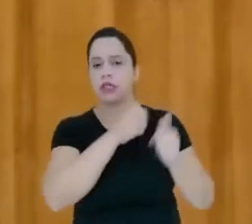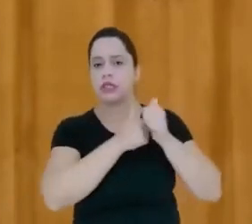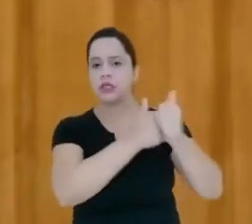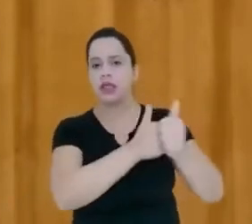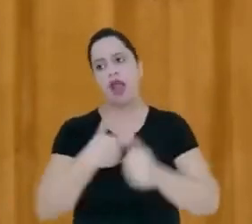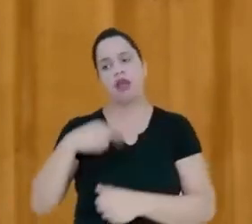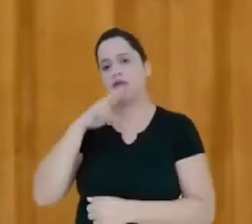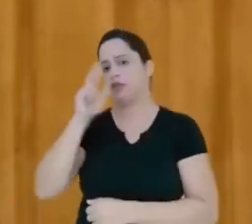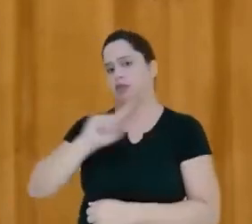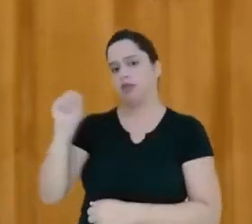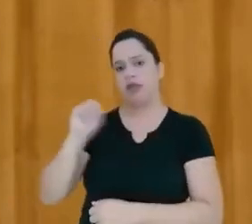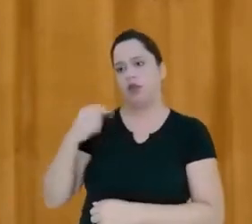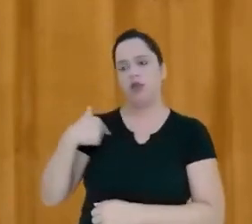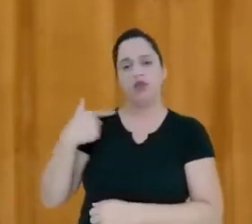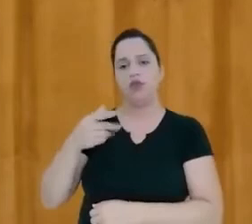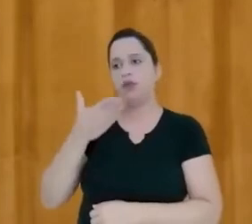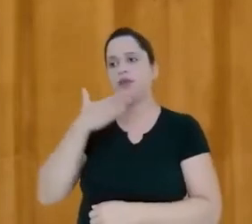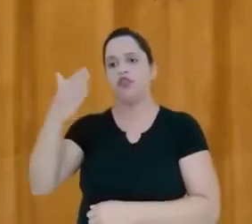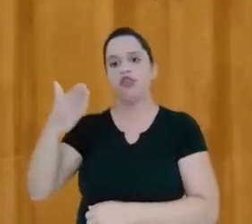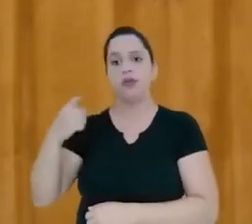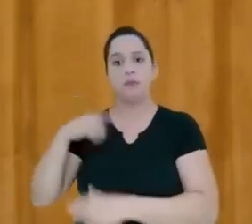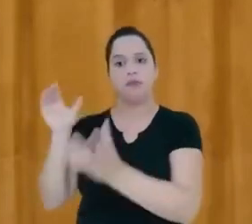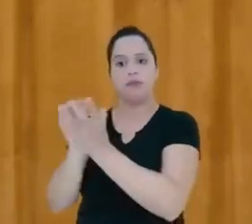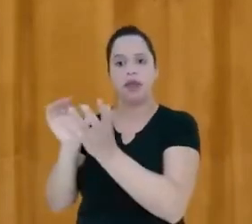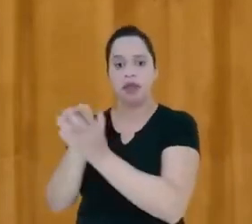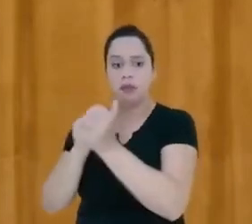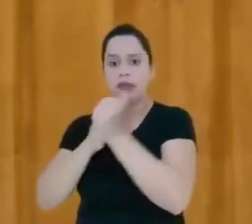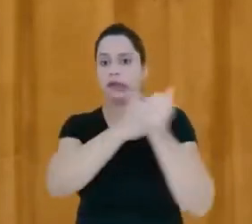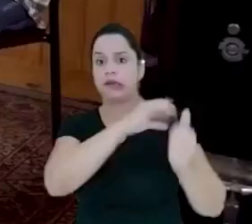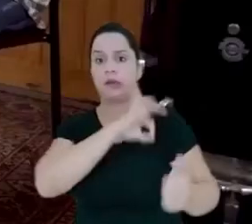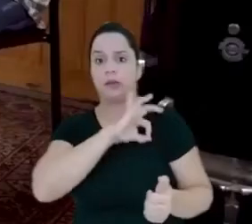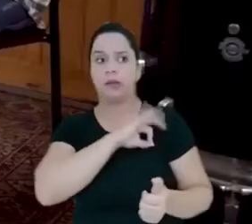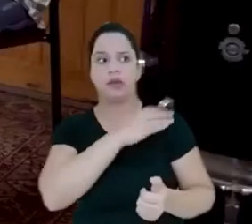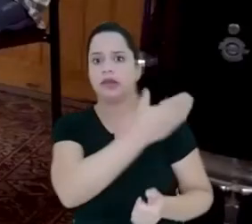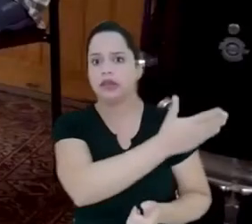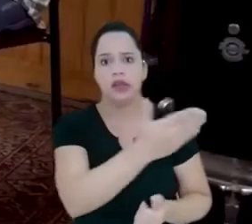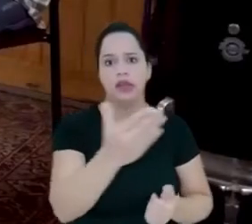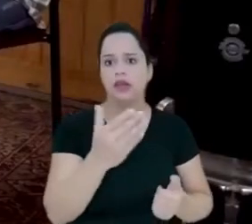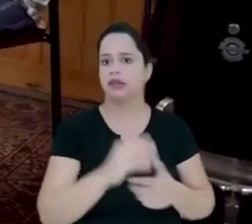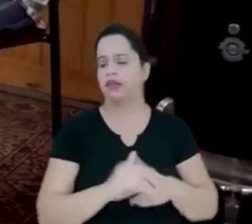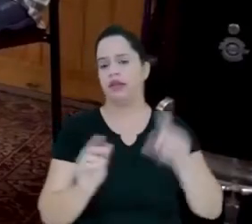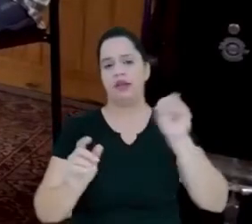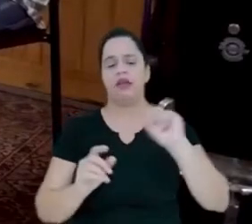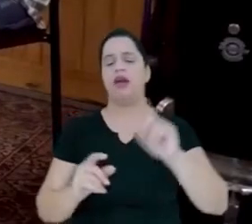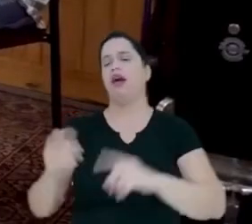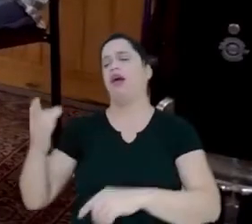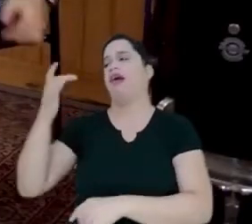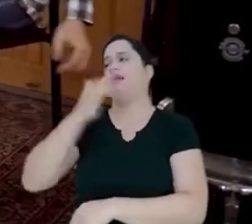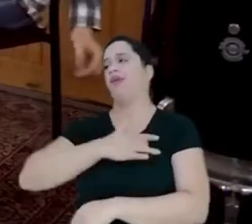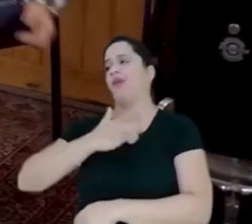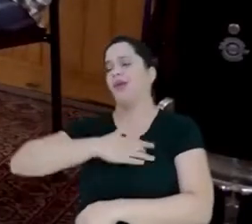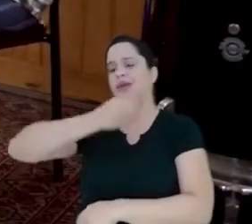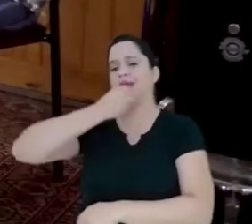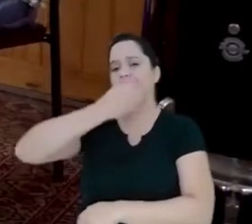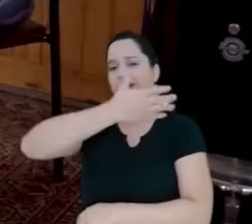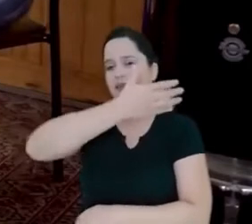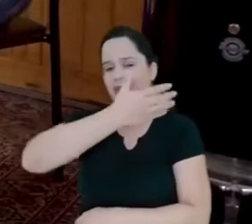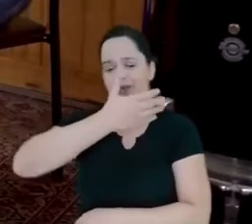Quero que siga ele. Falo, não dá. Eu não vou pôr um agente meu pra seguir um policial e. Puta, aí não coitado tem como. Do cara, chegando com.